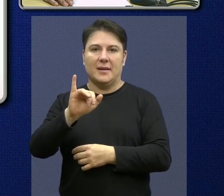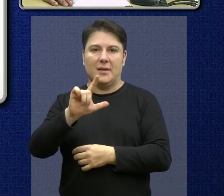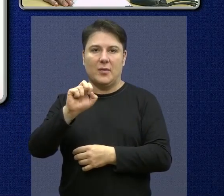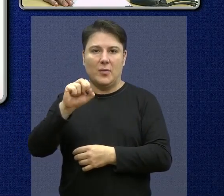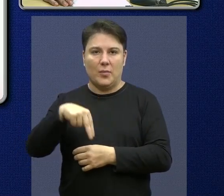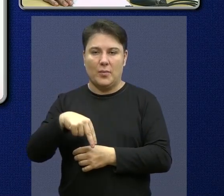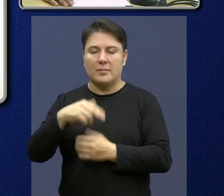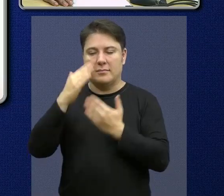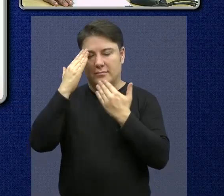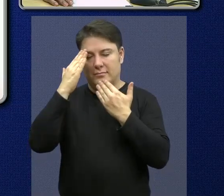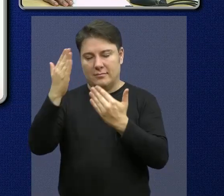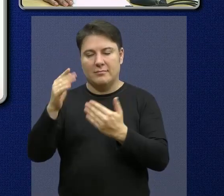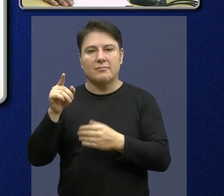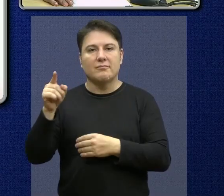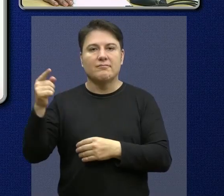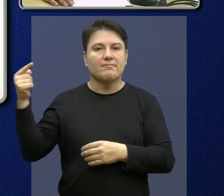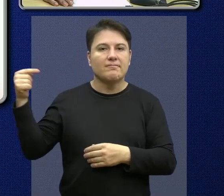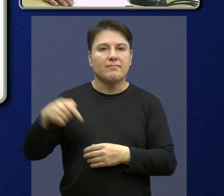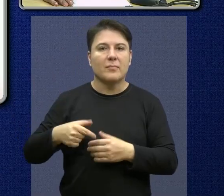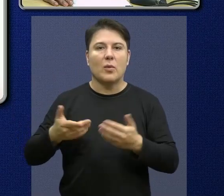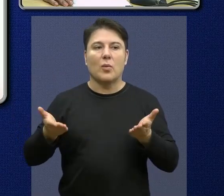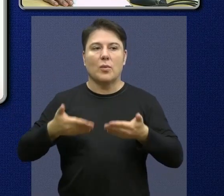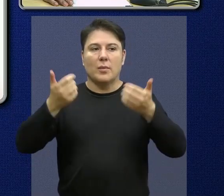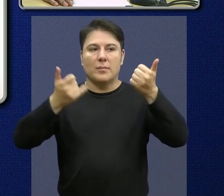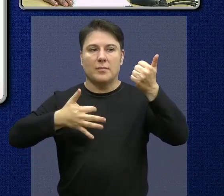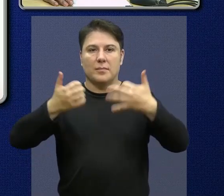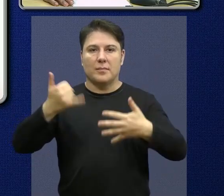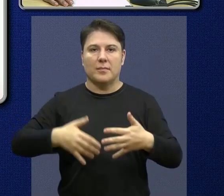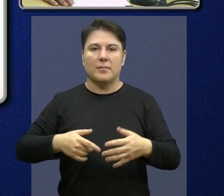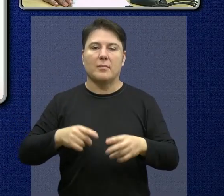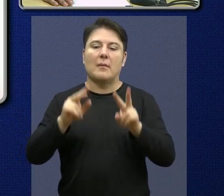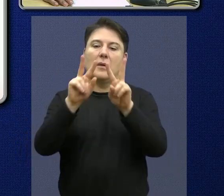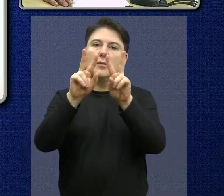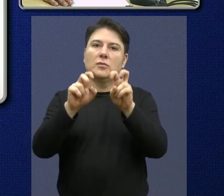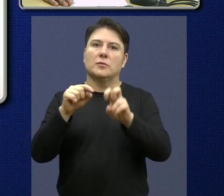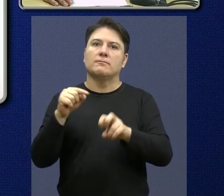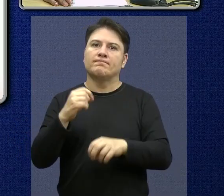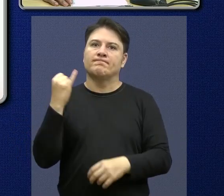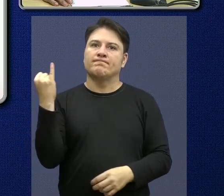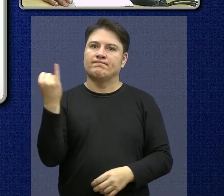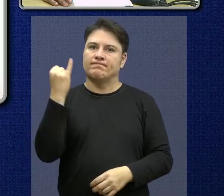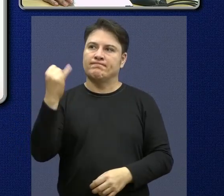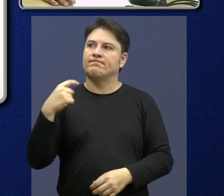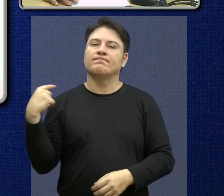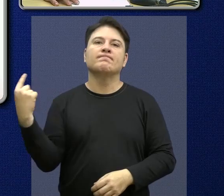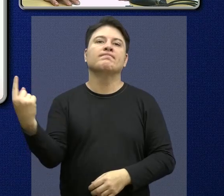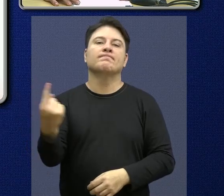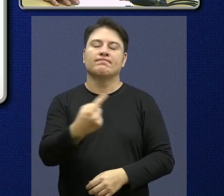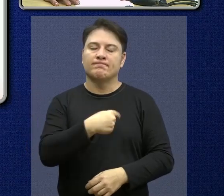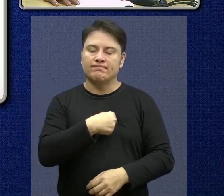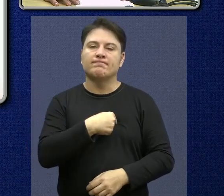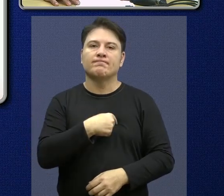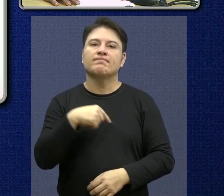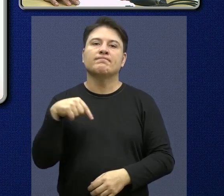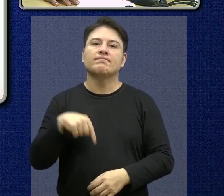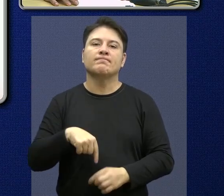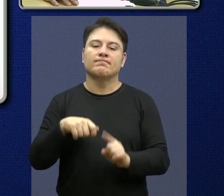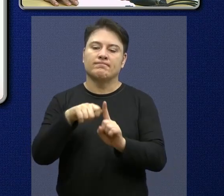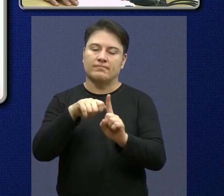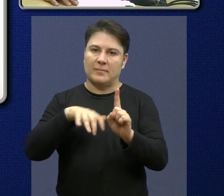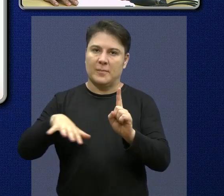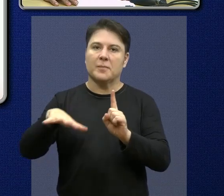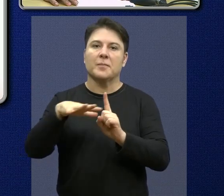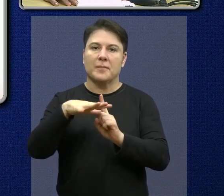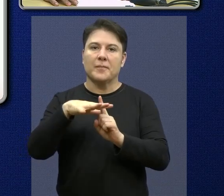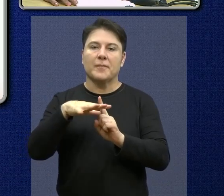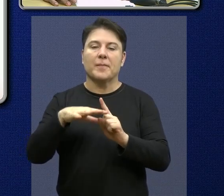participação, pela tua contribuição nesse tema que é tão caro para nós, que está sendo tão caro para a gente, quanto